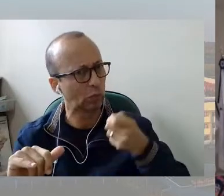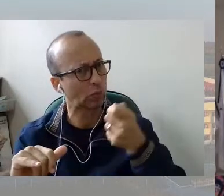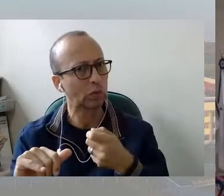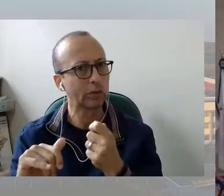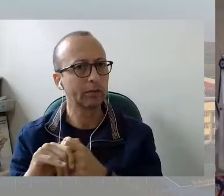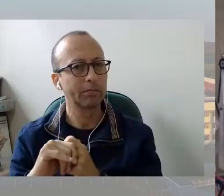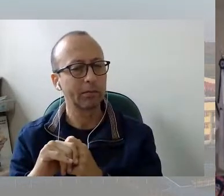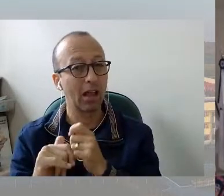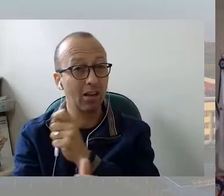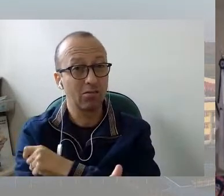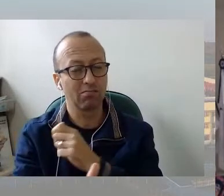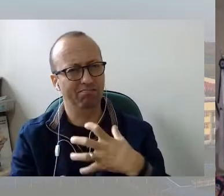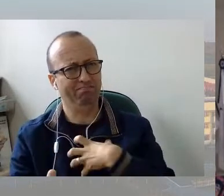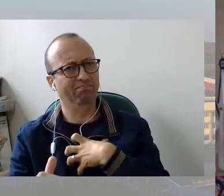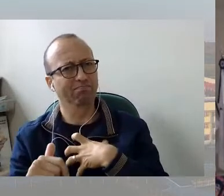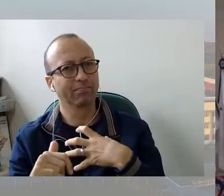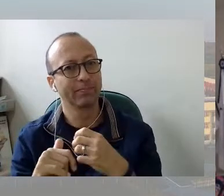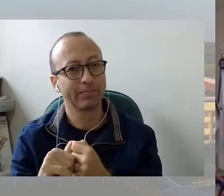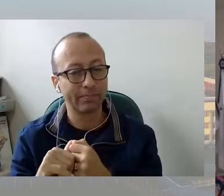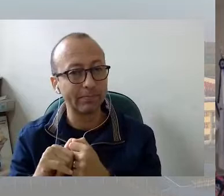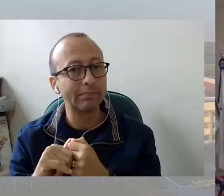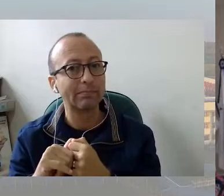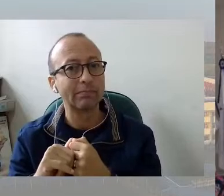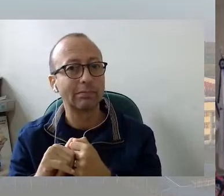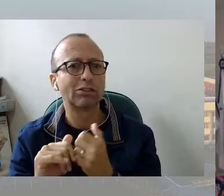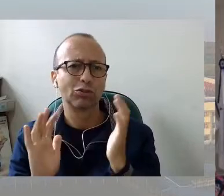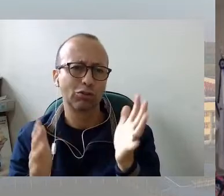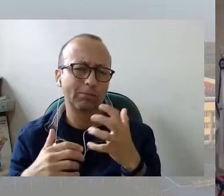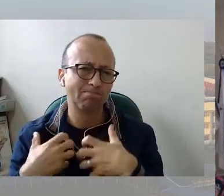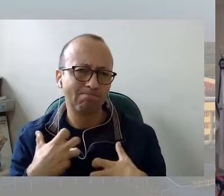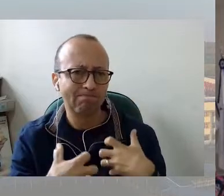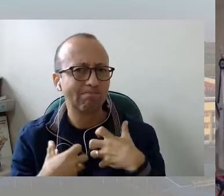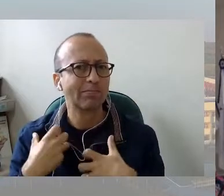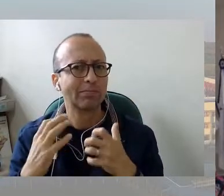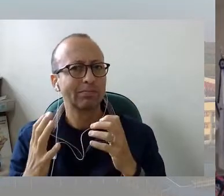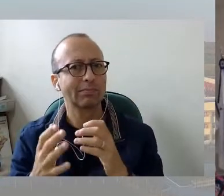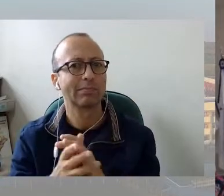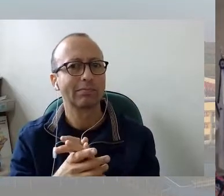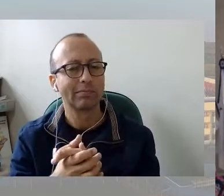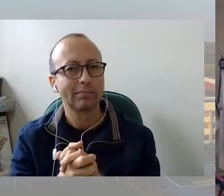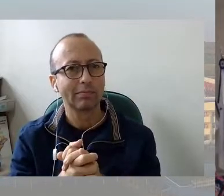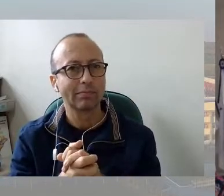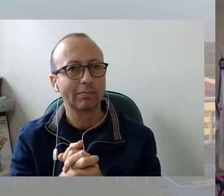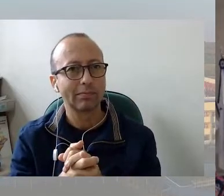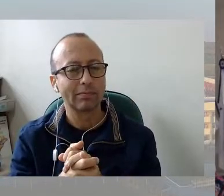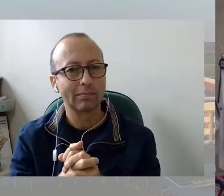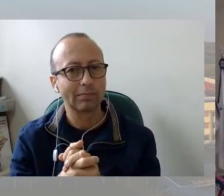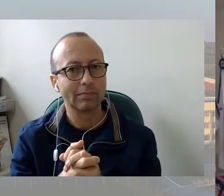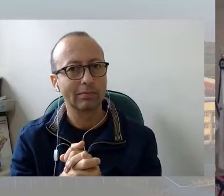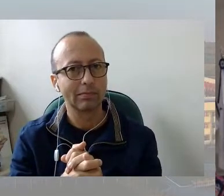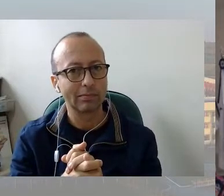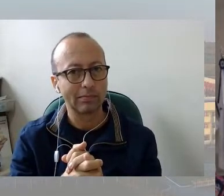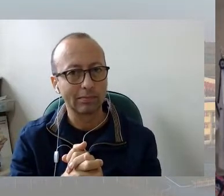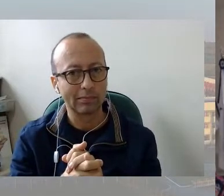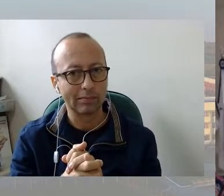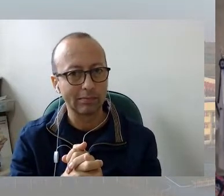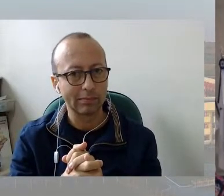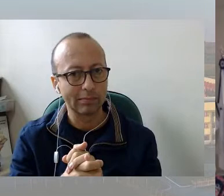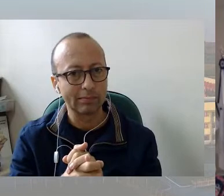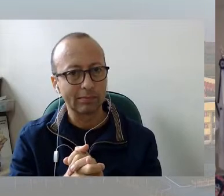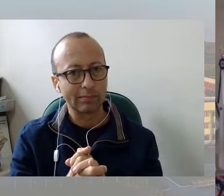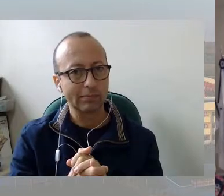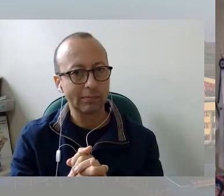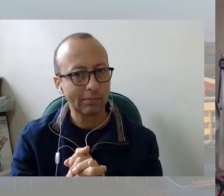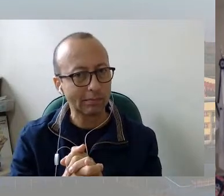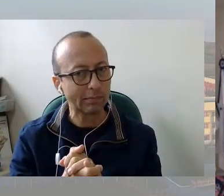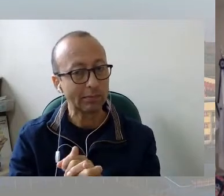os nossos alunos, que já estão fragilizados, né? E também para dizer que eles vieram